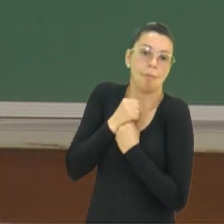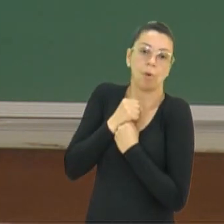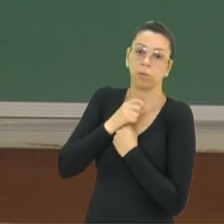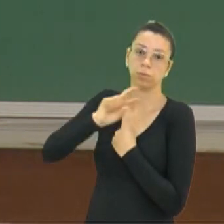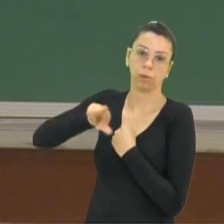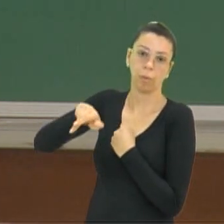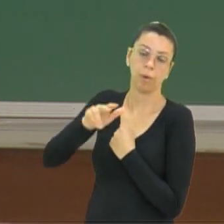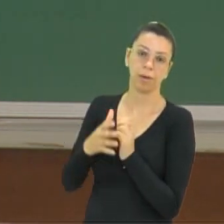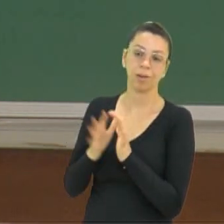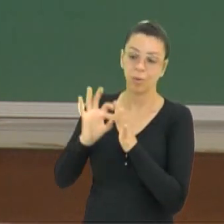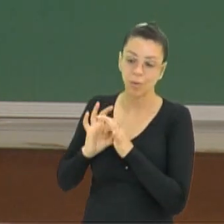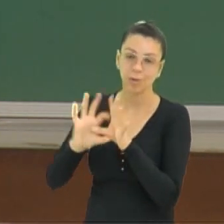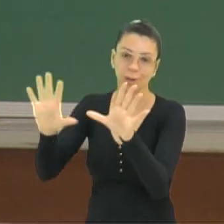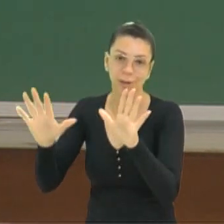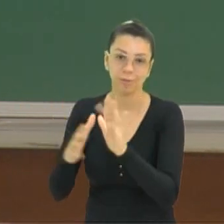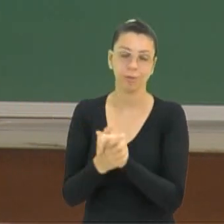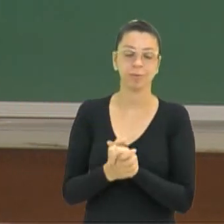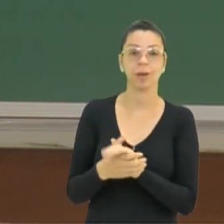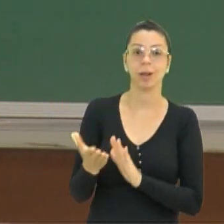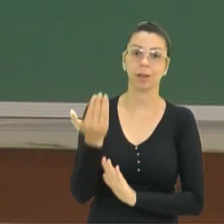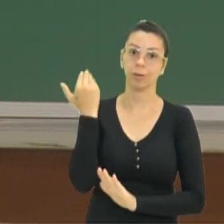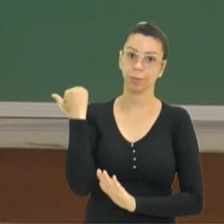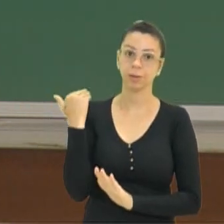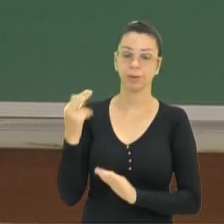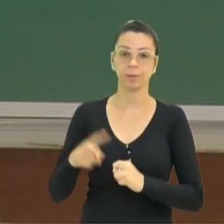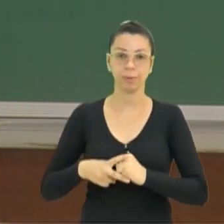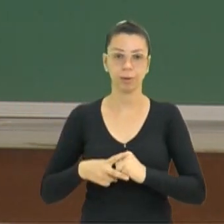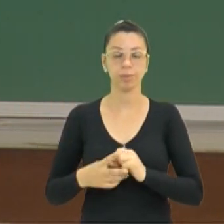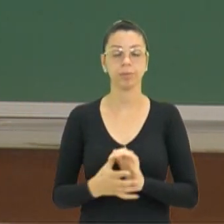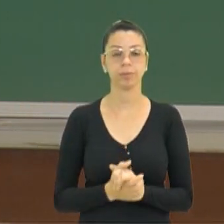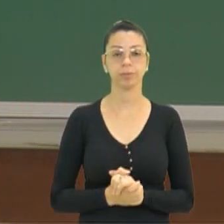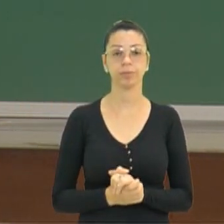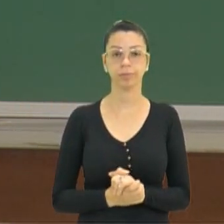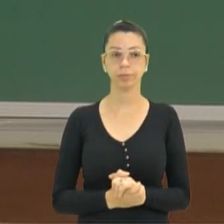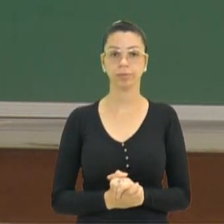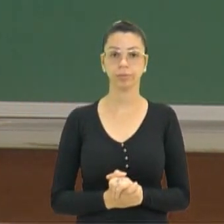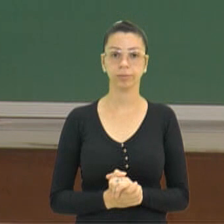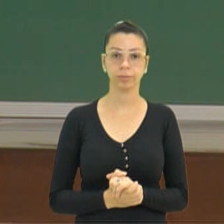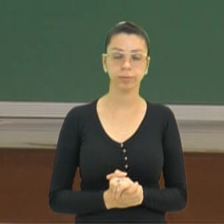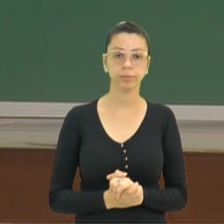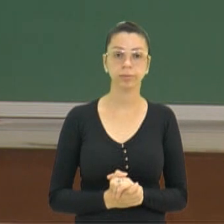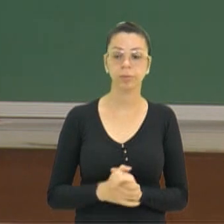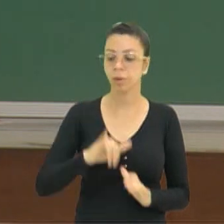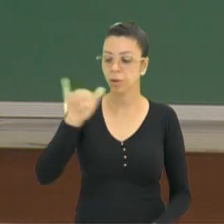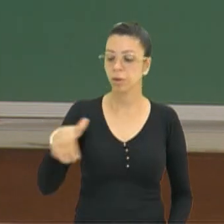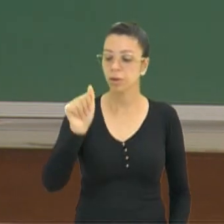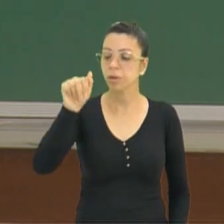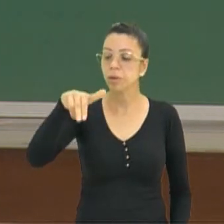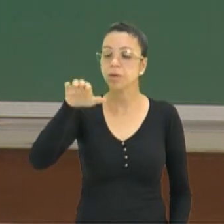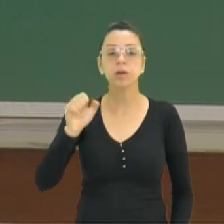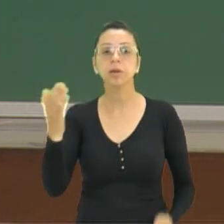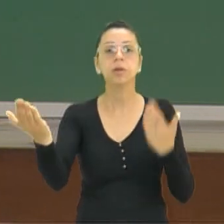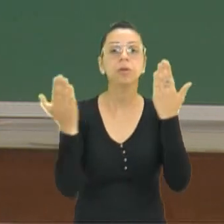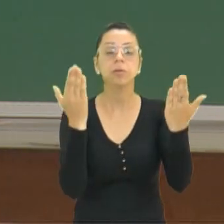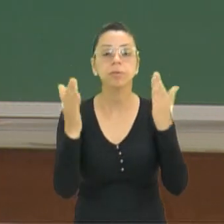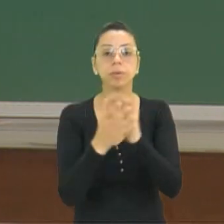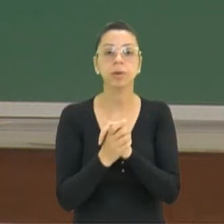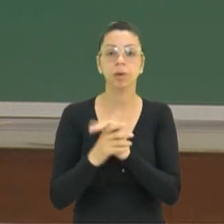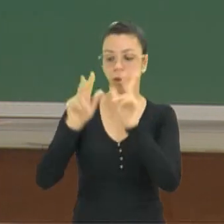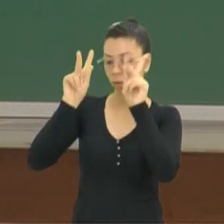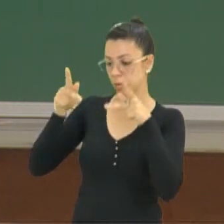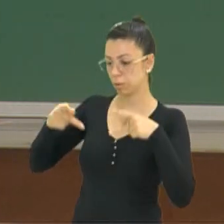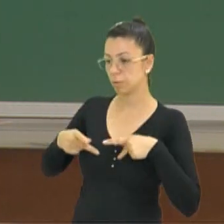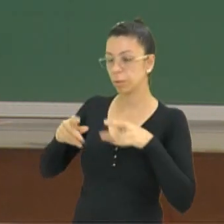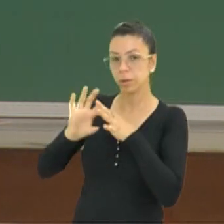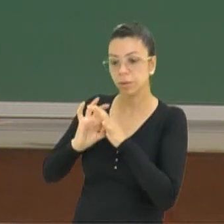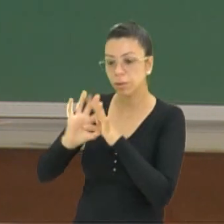Número 2. Ah, não estava, perdão, está no passado. Com o que a Jane Eyre se compara? Ela se compara com um ser humano livre